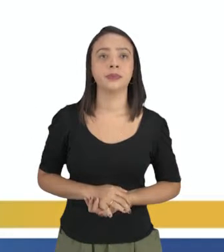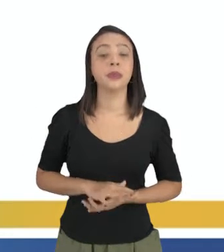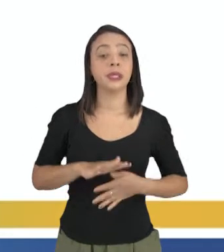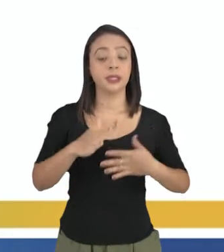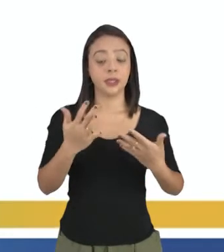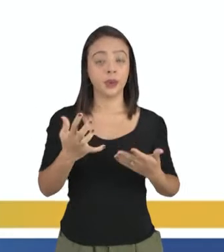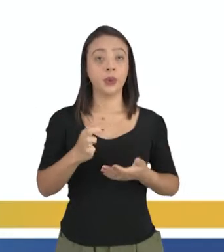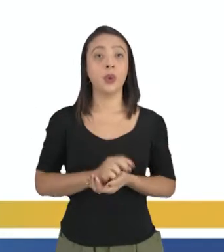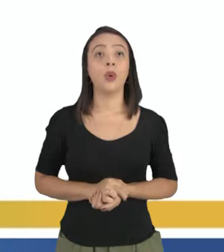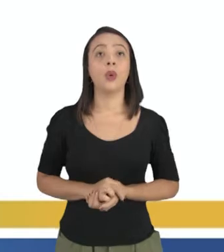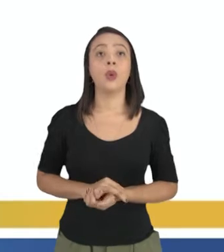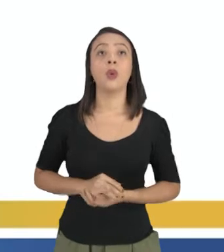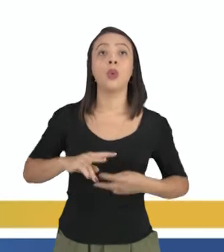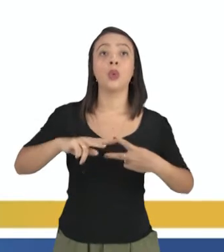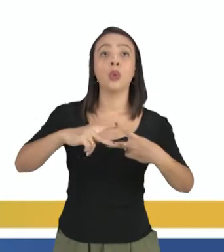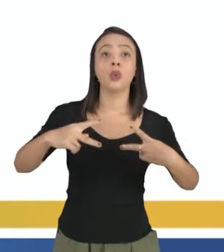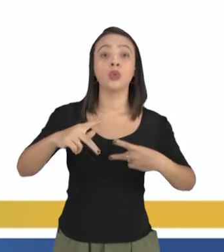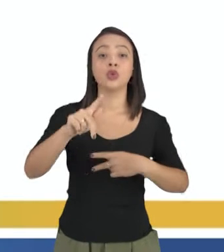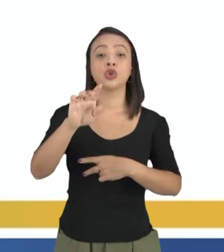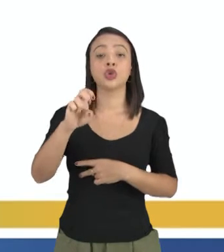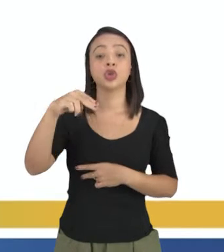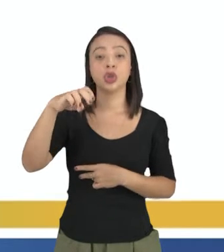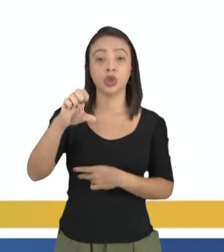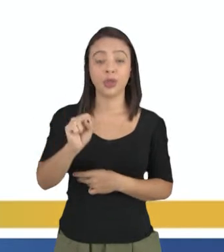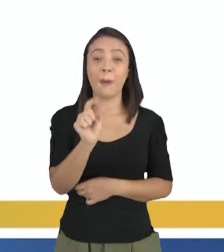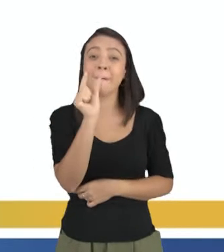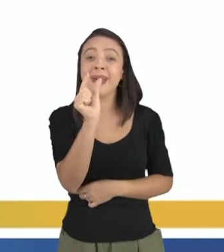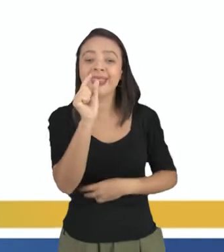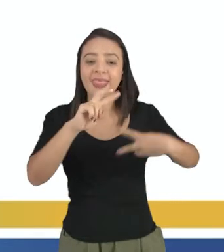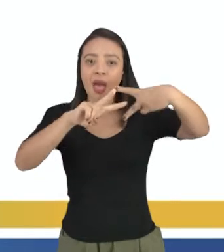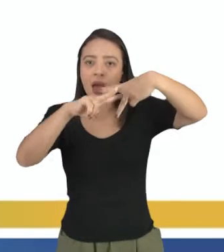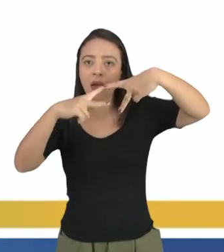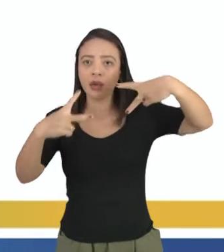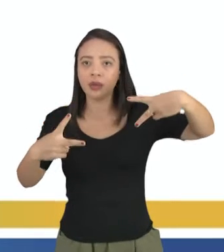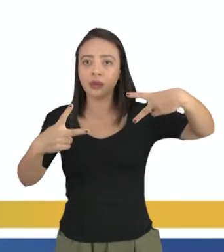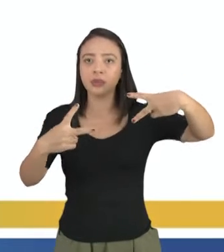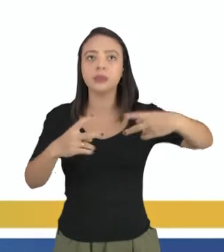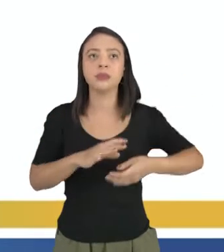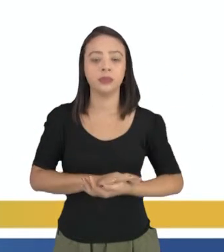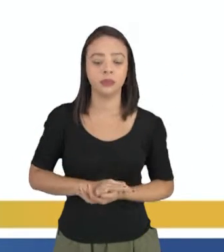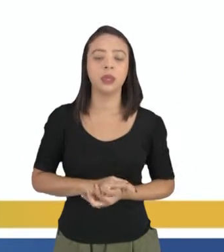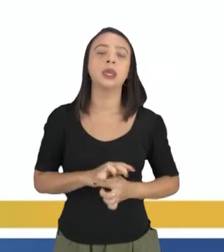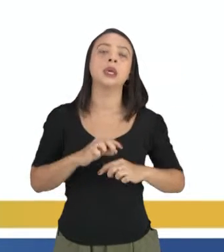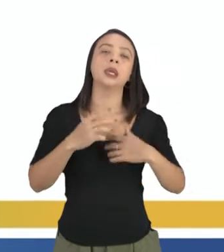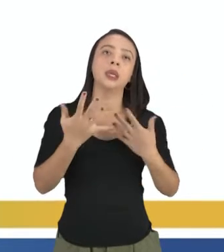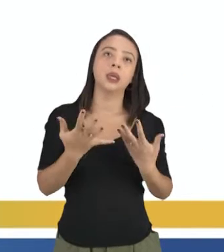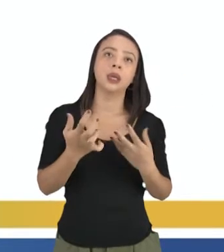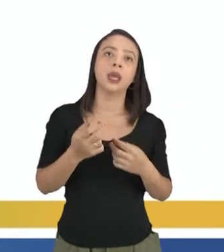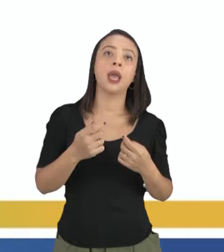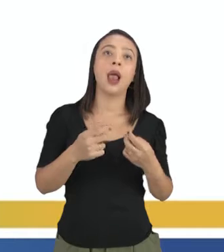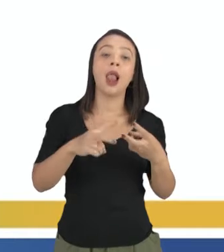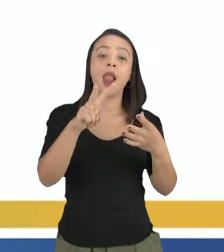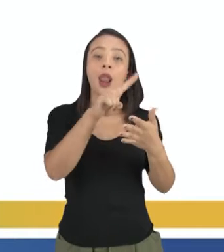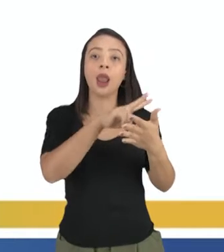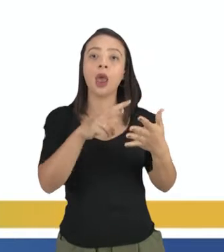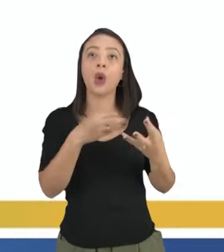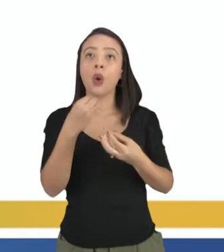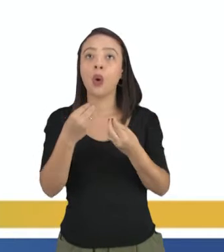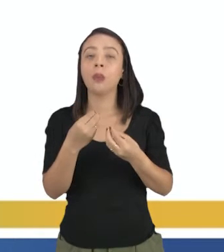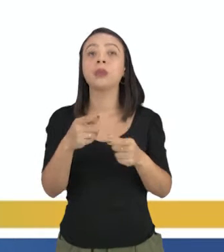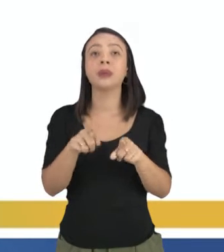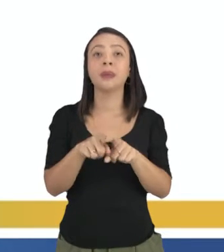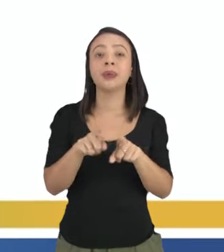Vamos lá. Então, o gene, ele é um fragmento de DNA, né, que é transcrito, ou seja, que ele é lido lá na síntese